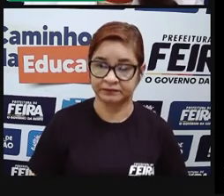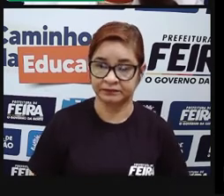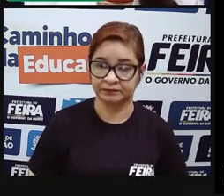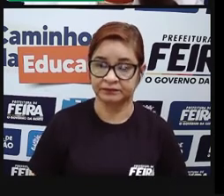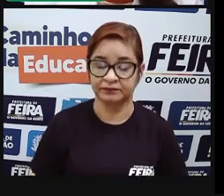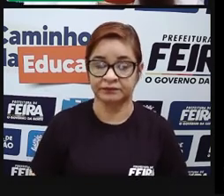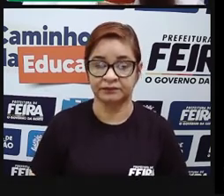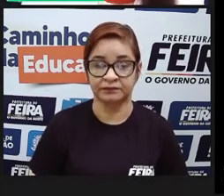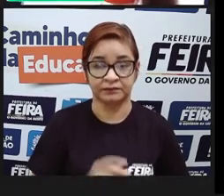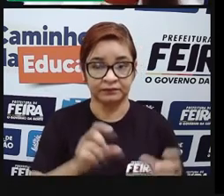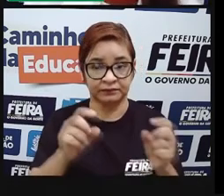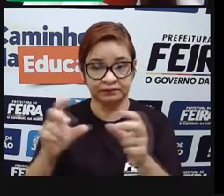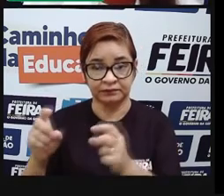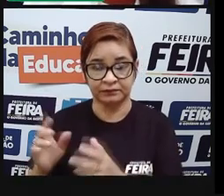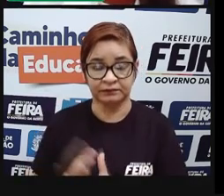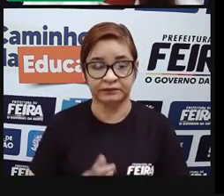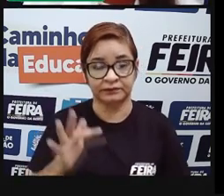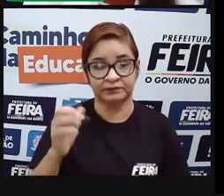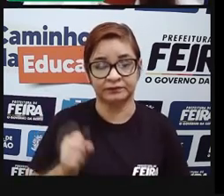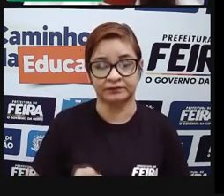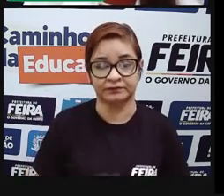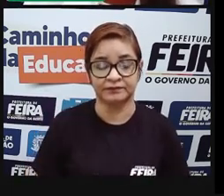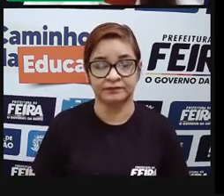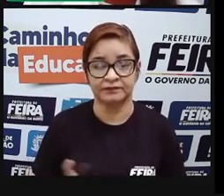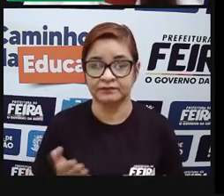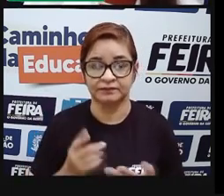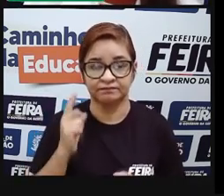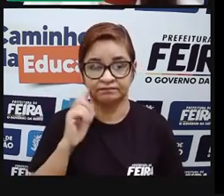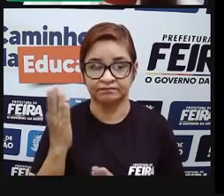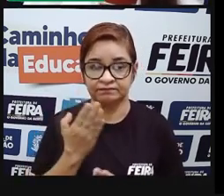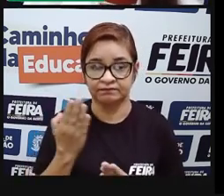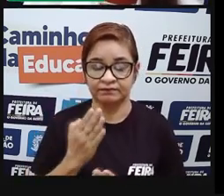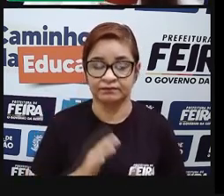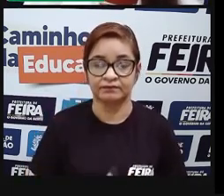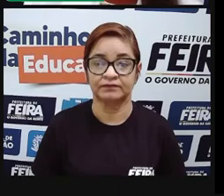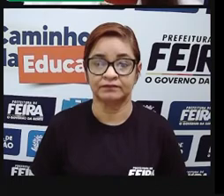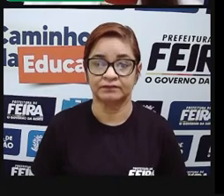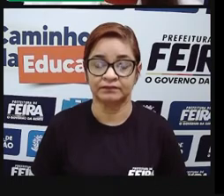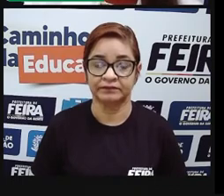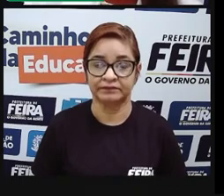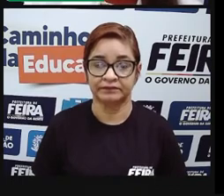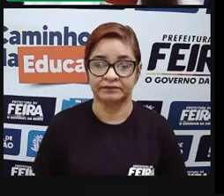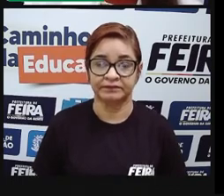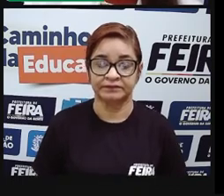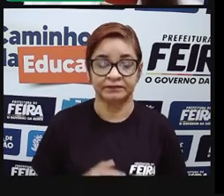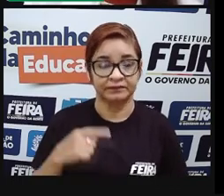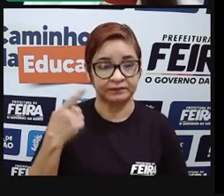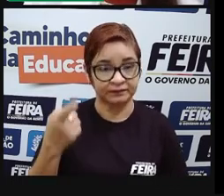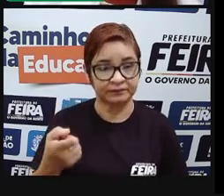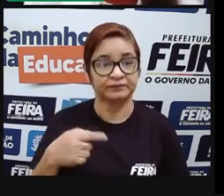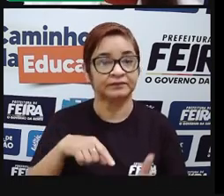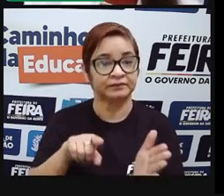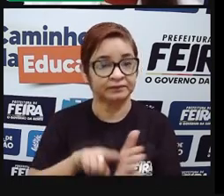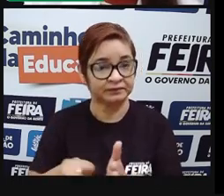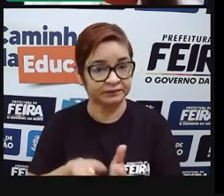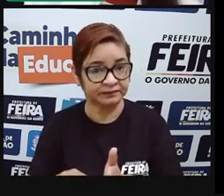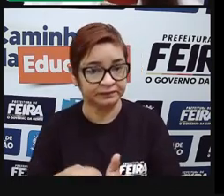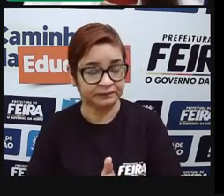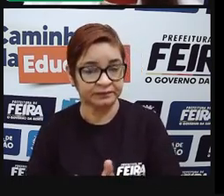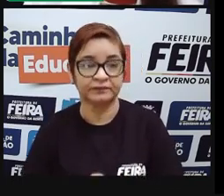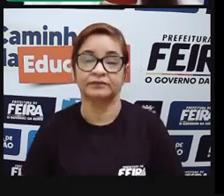reportagem também fala sobre o comércio não vou mostrar para vocês agora e eu vou deixar como indicação mesmo para vocês